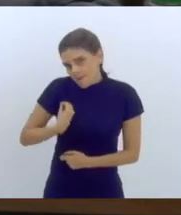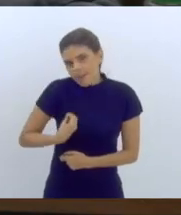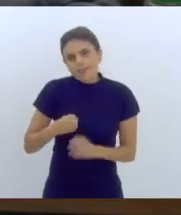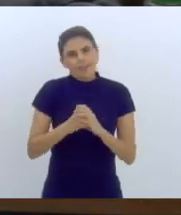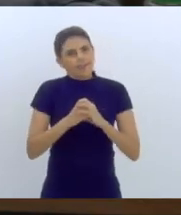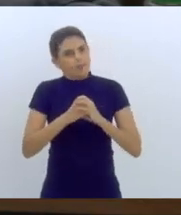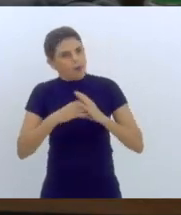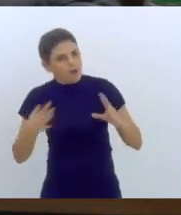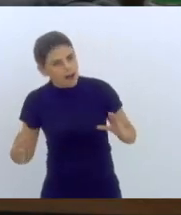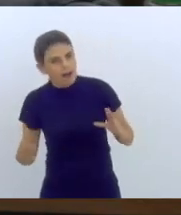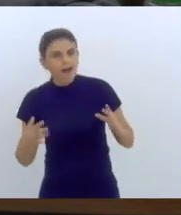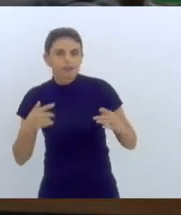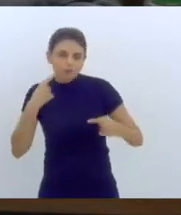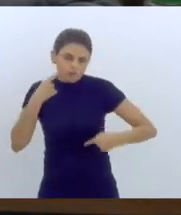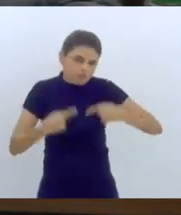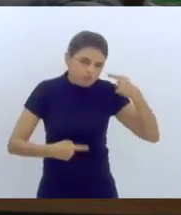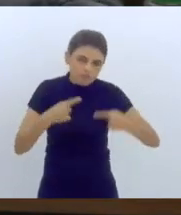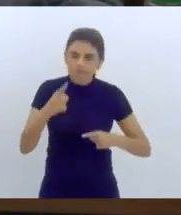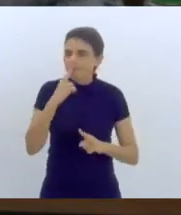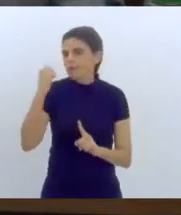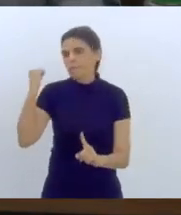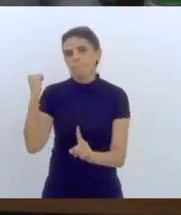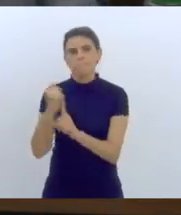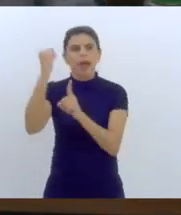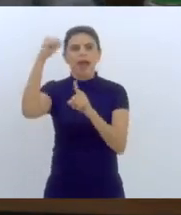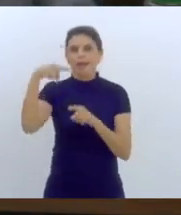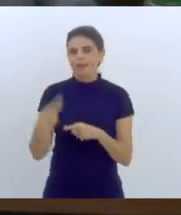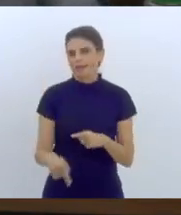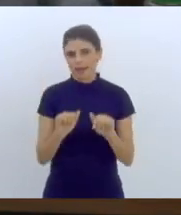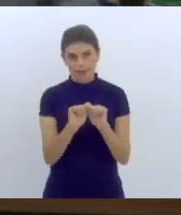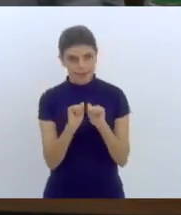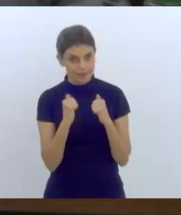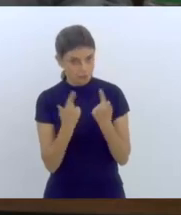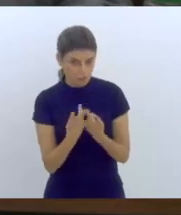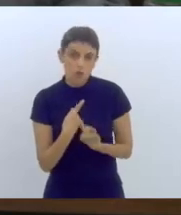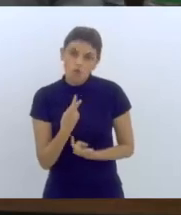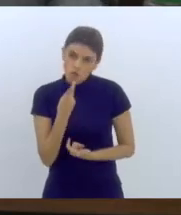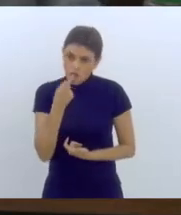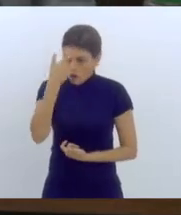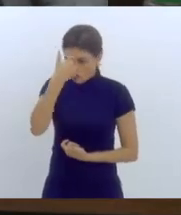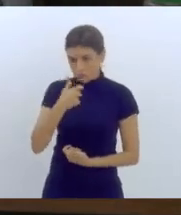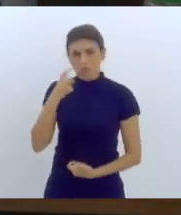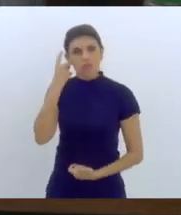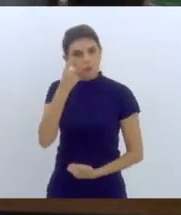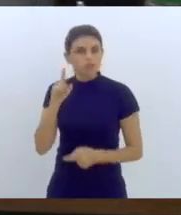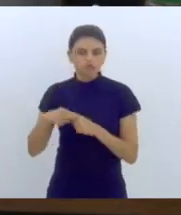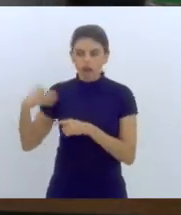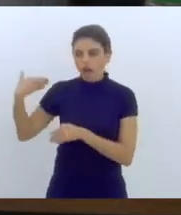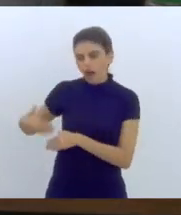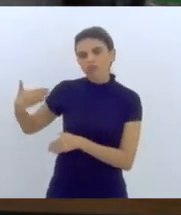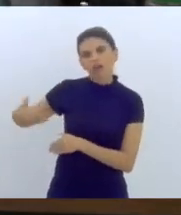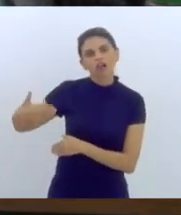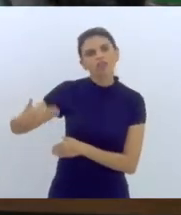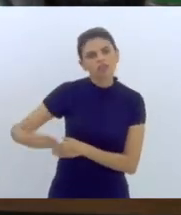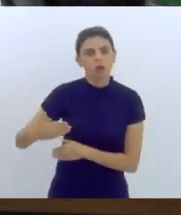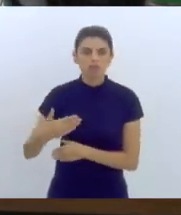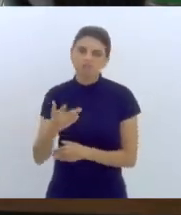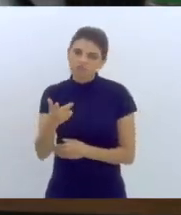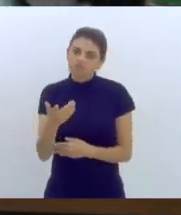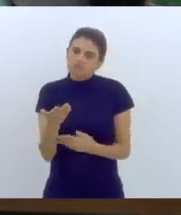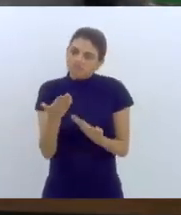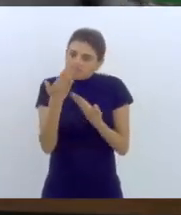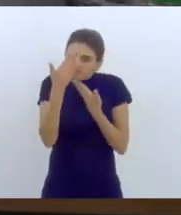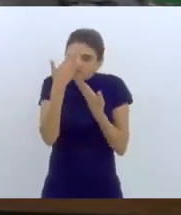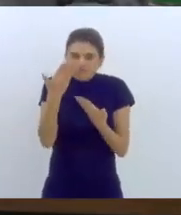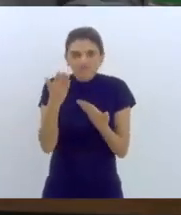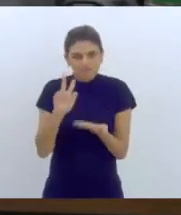de Vossa Excelência, é um marco para a Assembleia Legislativa, e falo isso como deputado de muitos mandatos, ser comandado por Vossa